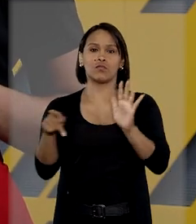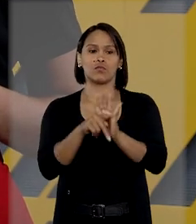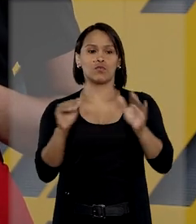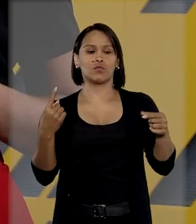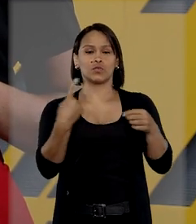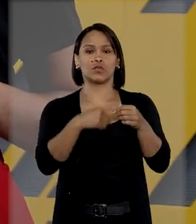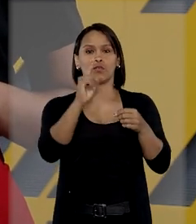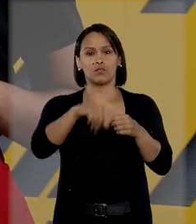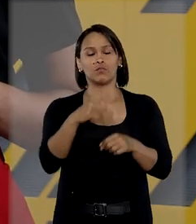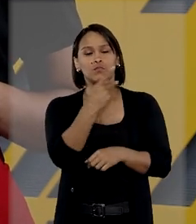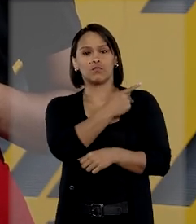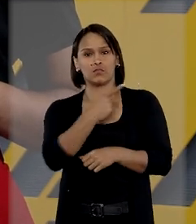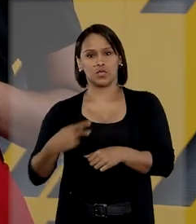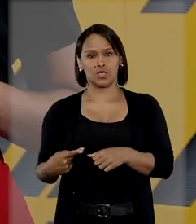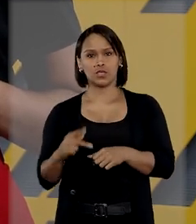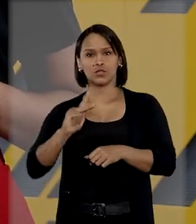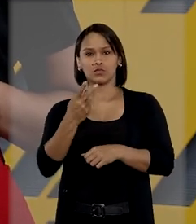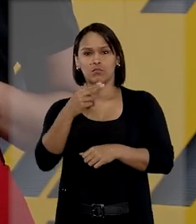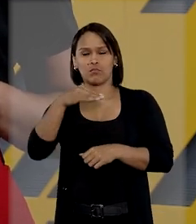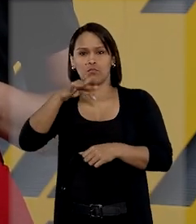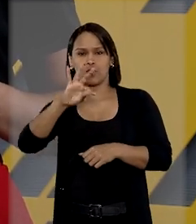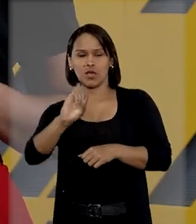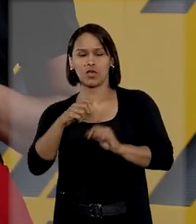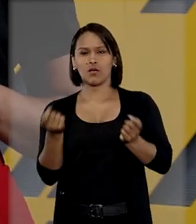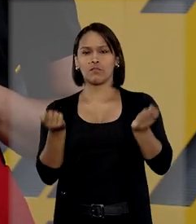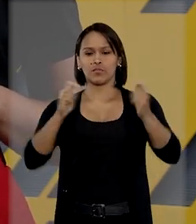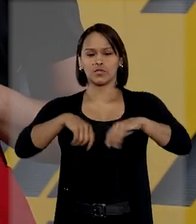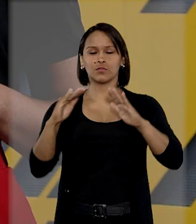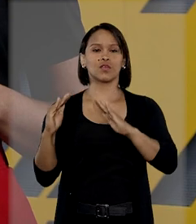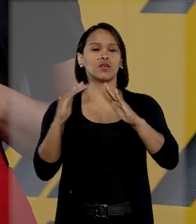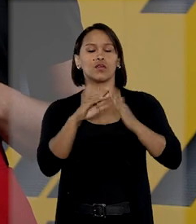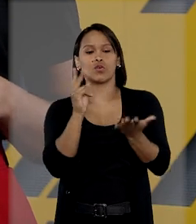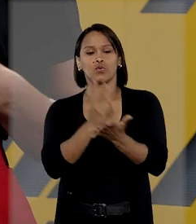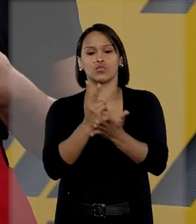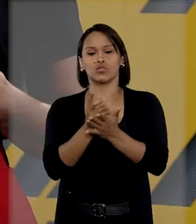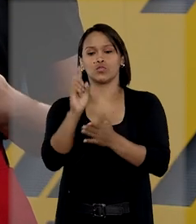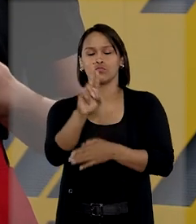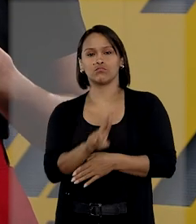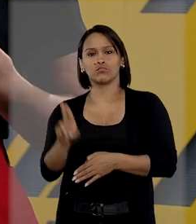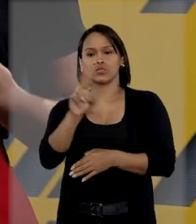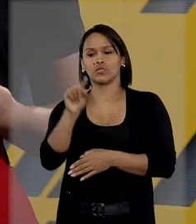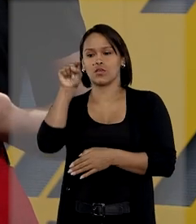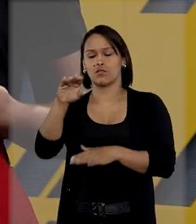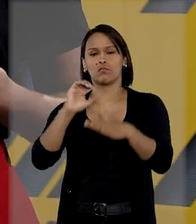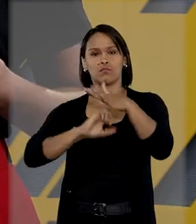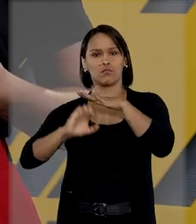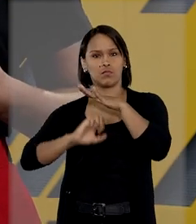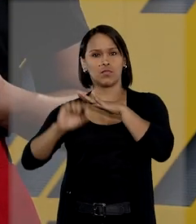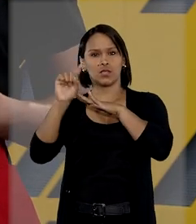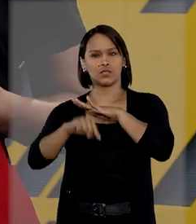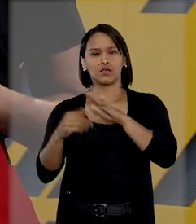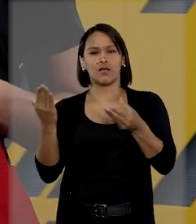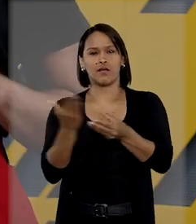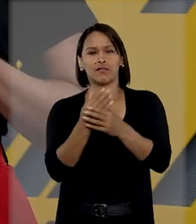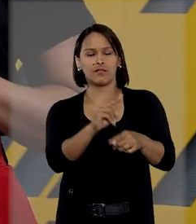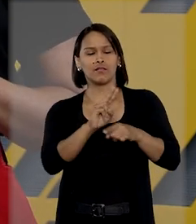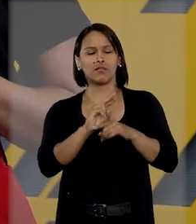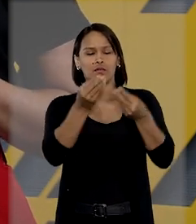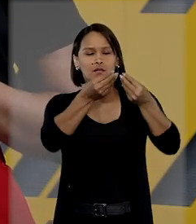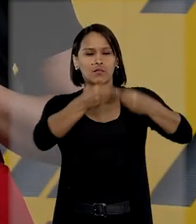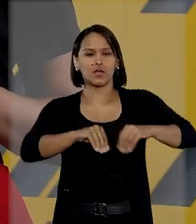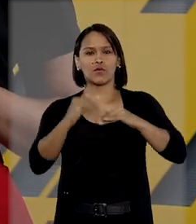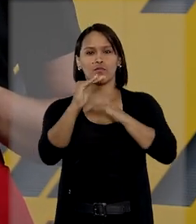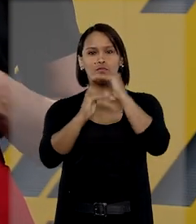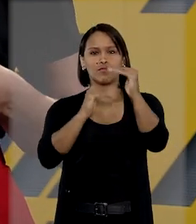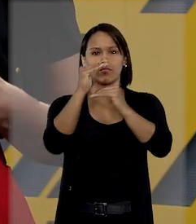empregos no local. Para o ministro Humberto Martins, ao possibilitar que o imóvel continue sendo utilizado pelo empresário, a